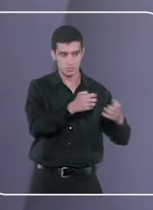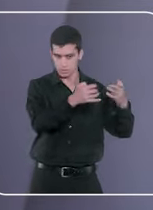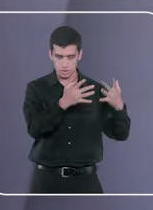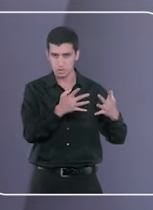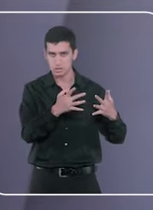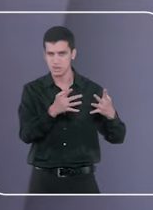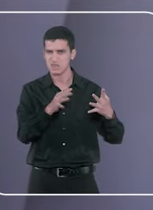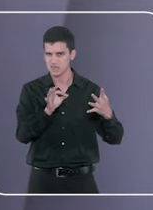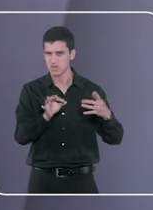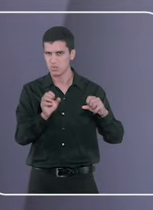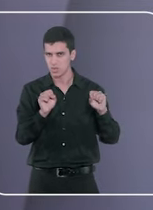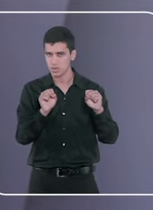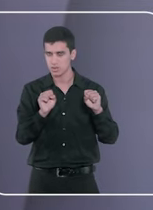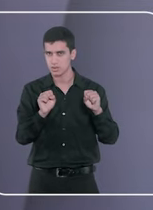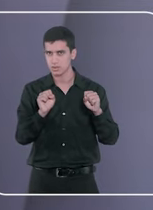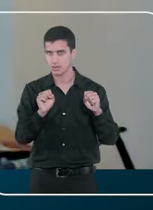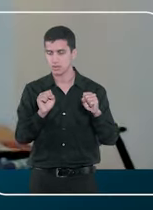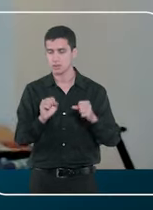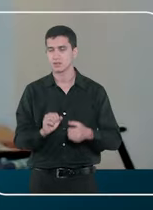legítimo?